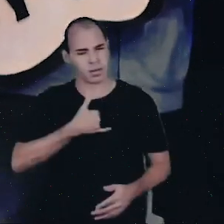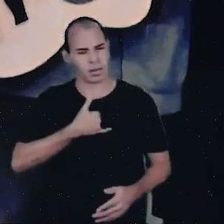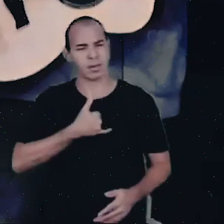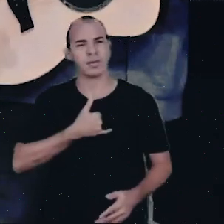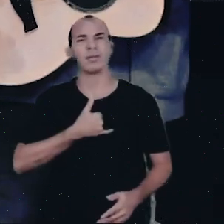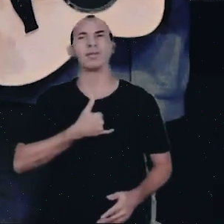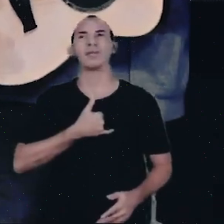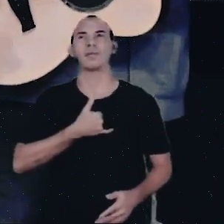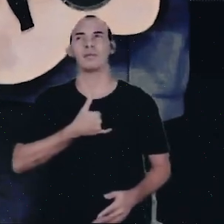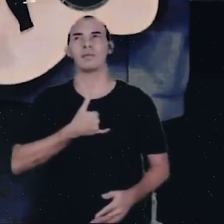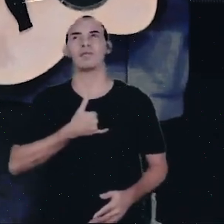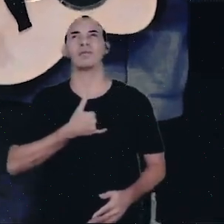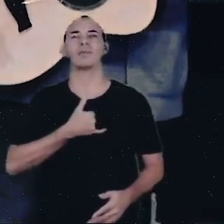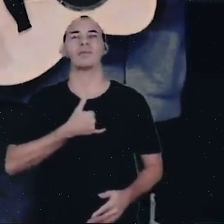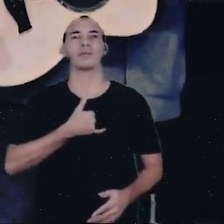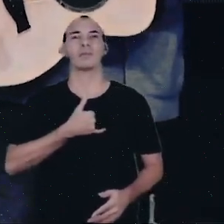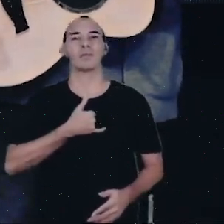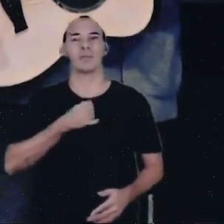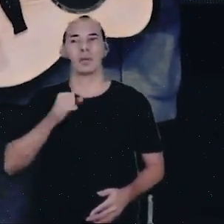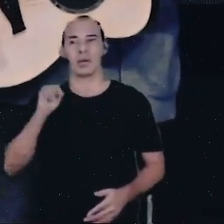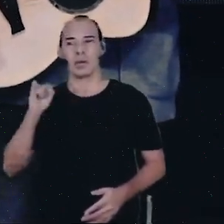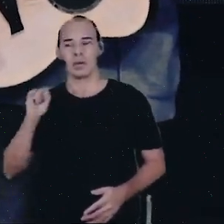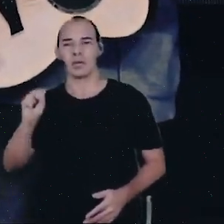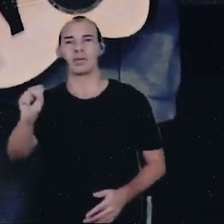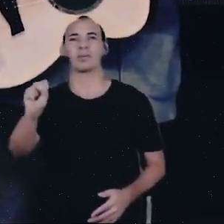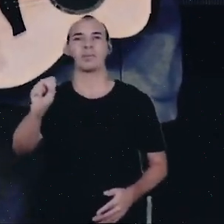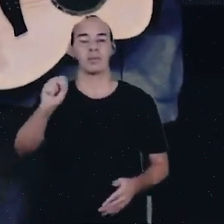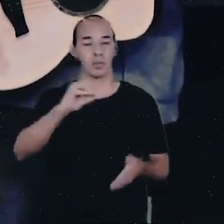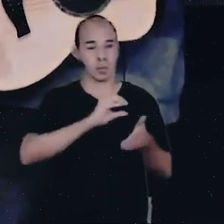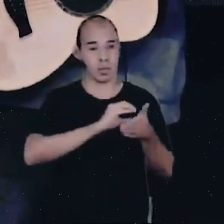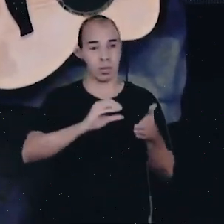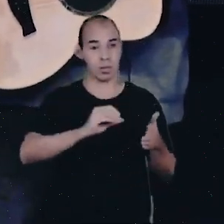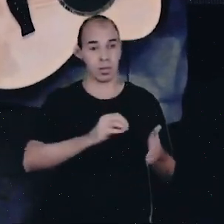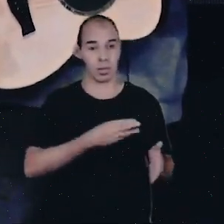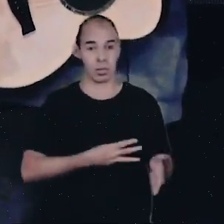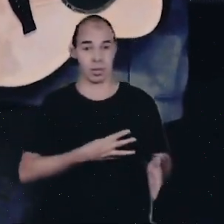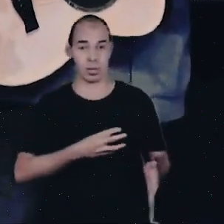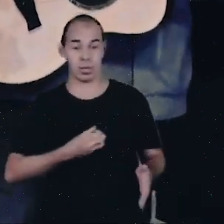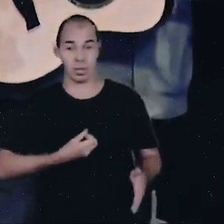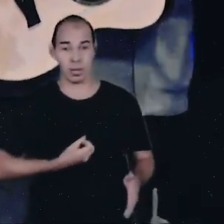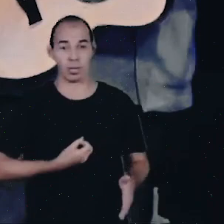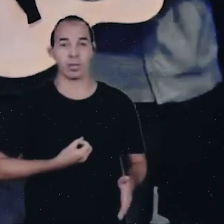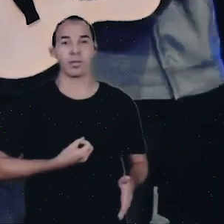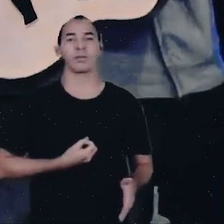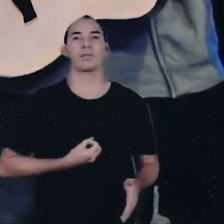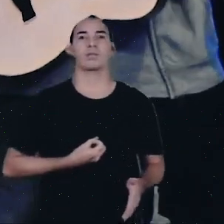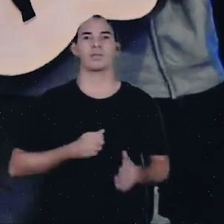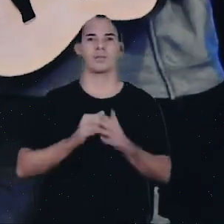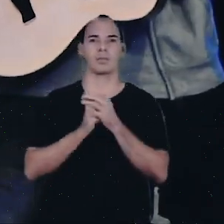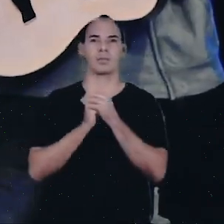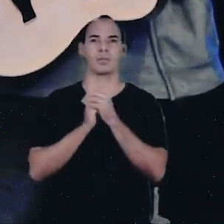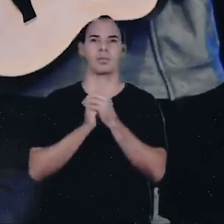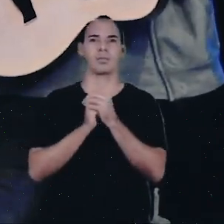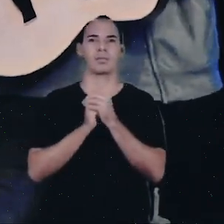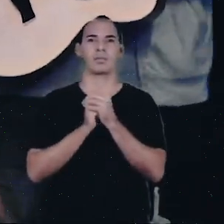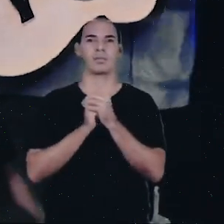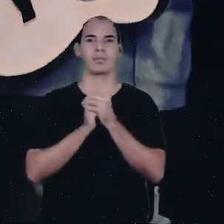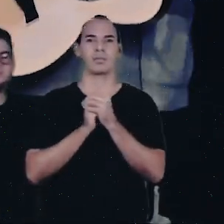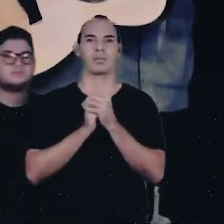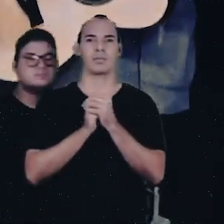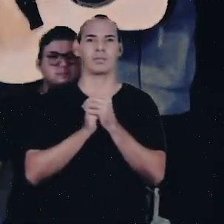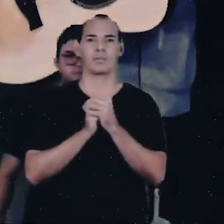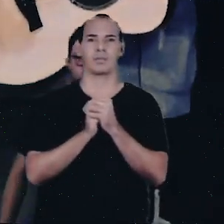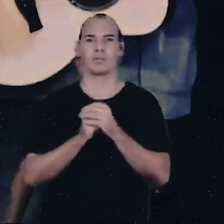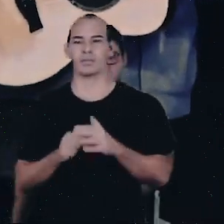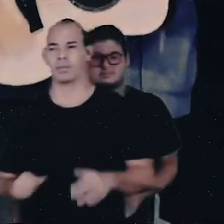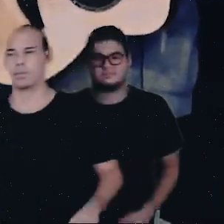em Isaías 49, versículo 15. Eu amo esse texto, eu sou fã desse texto.